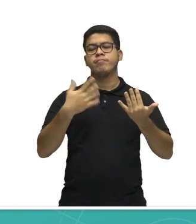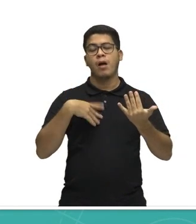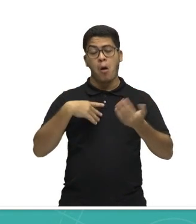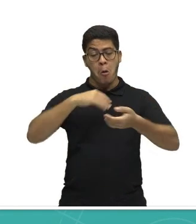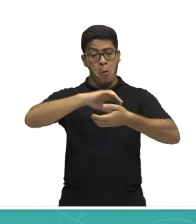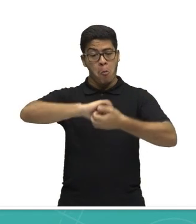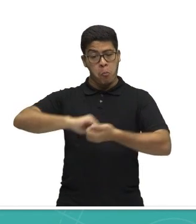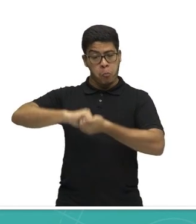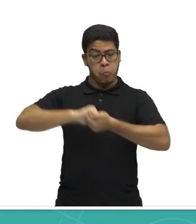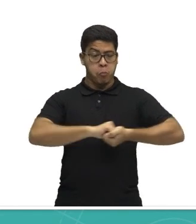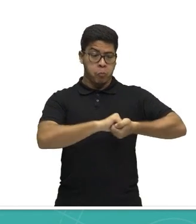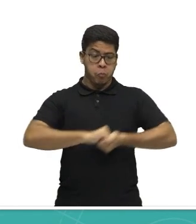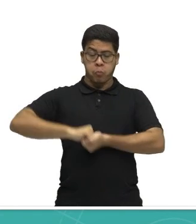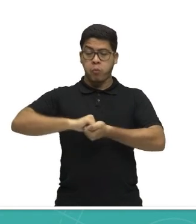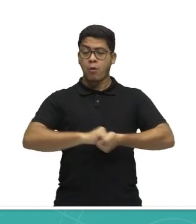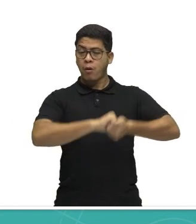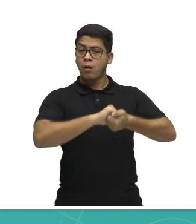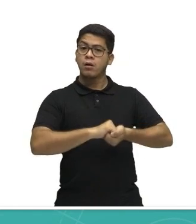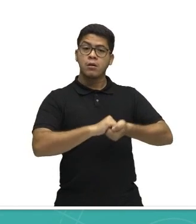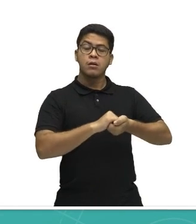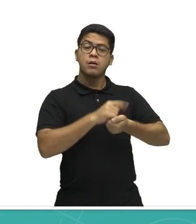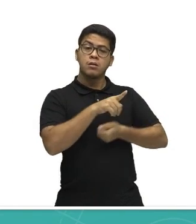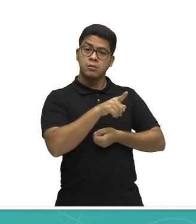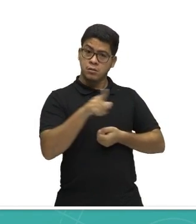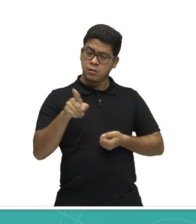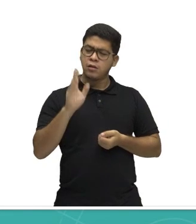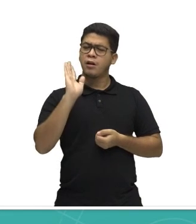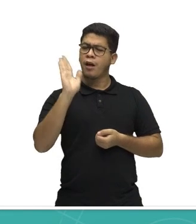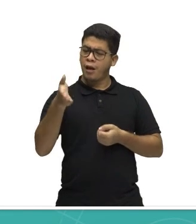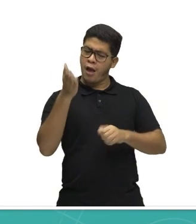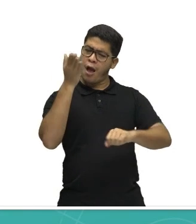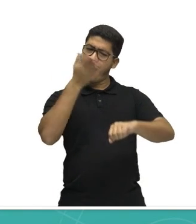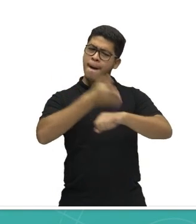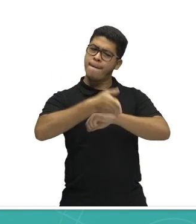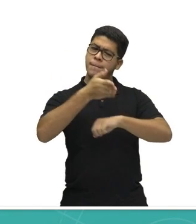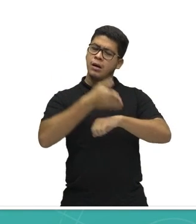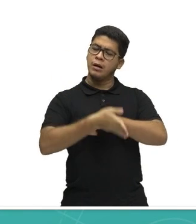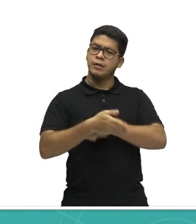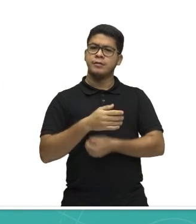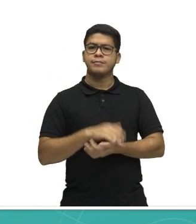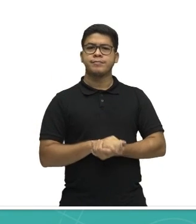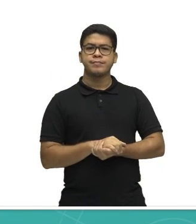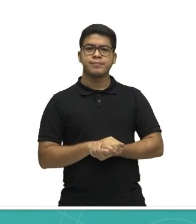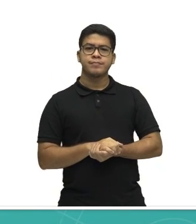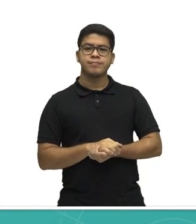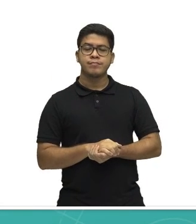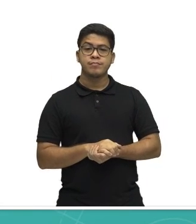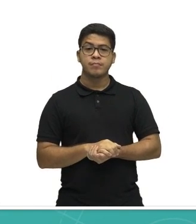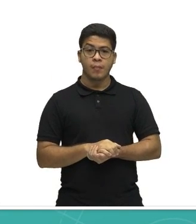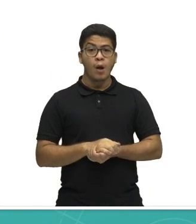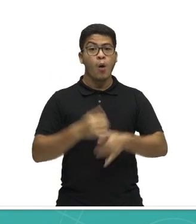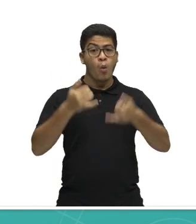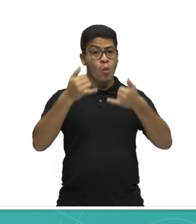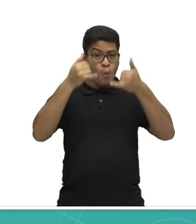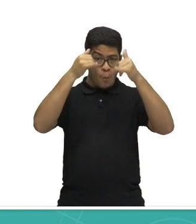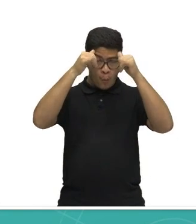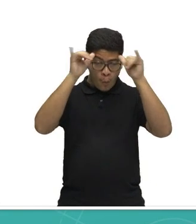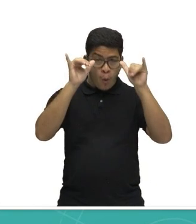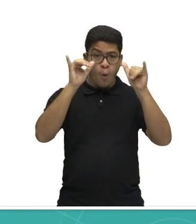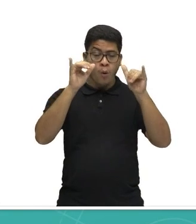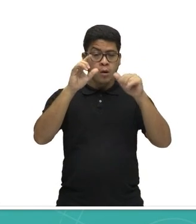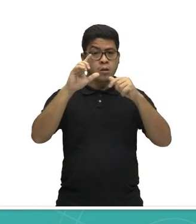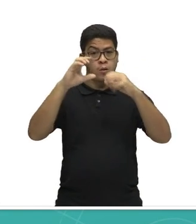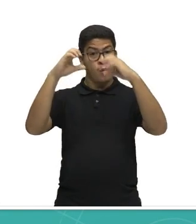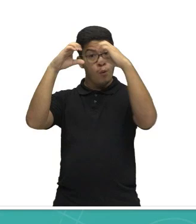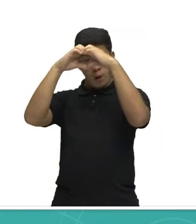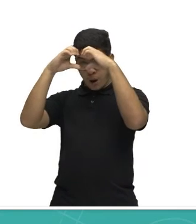quadrilha? Não é isso? Quem nunca participou da dança do boi-bumbá, que é uma dança característica